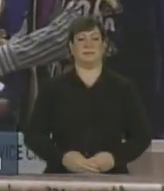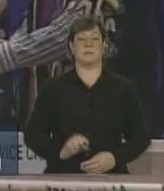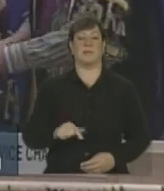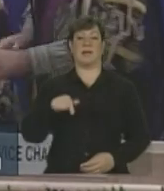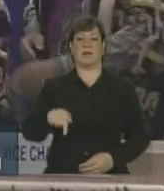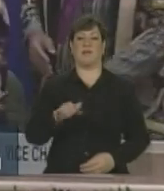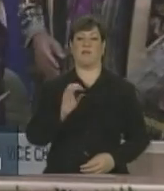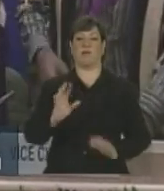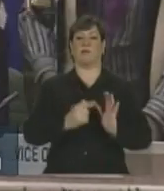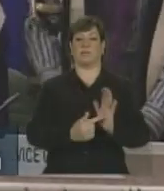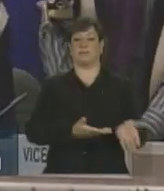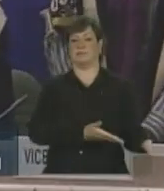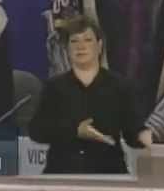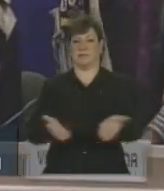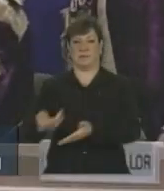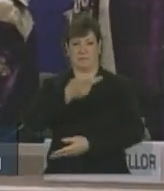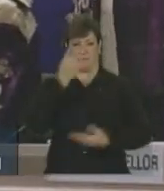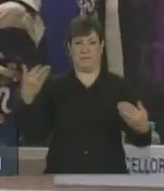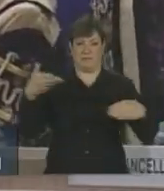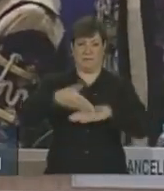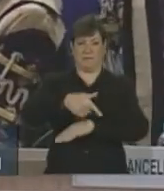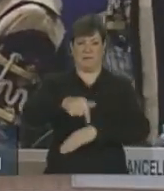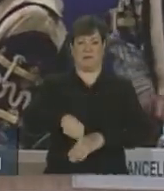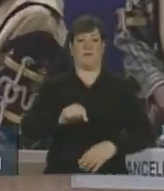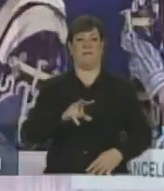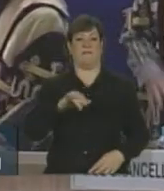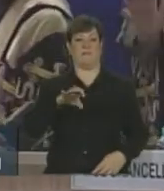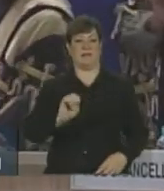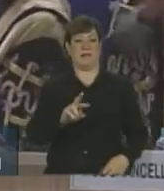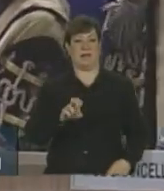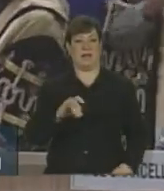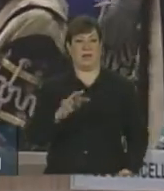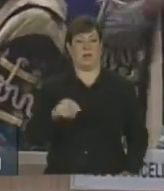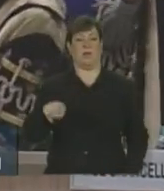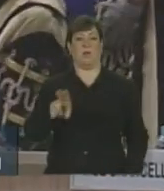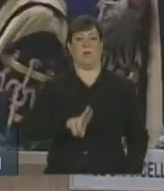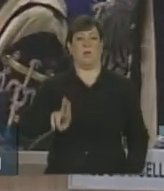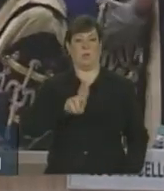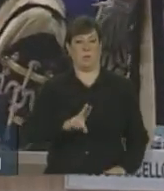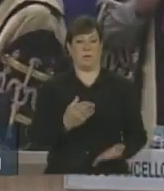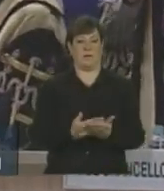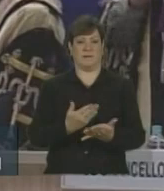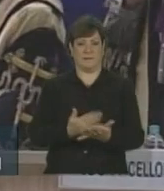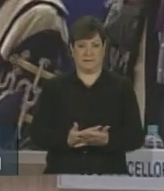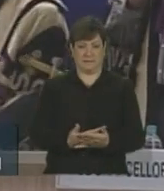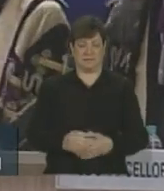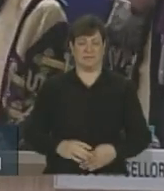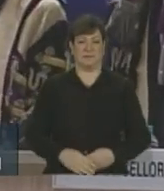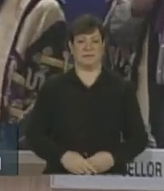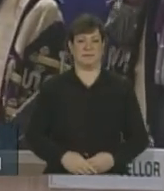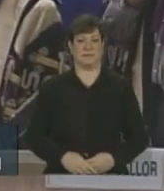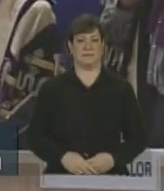Foi apresentada aos participantes pelo vice-reitor da universidade.